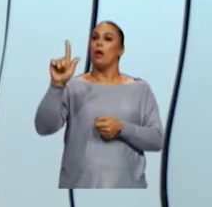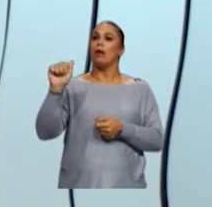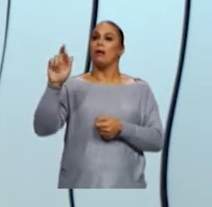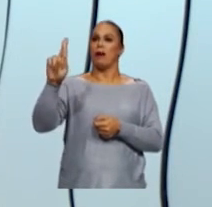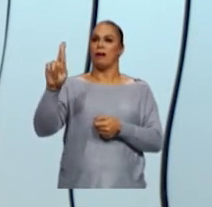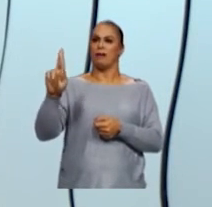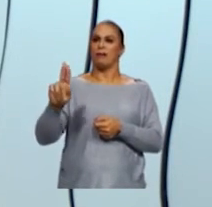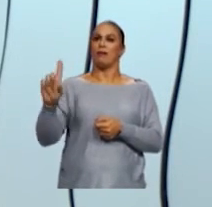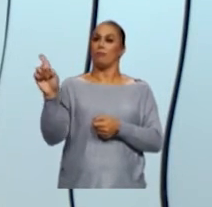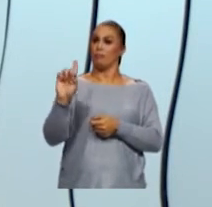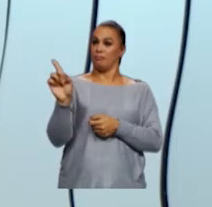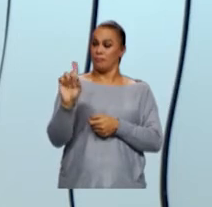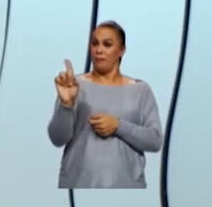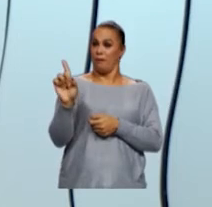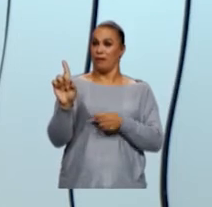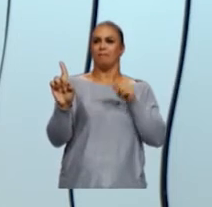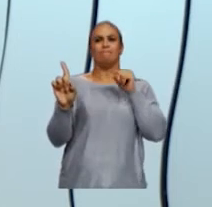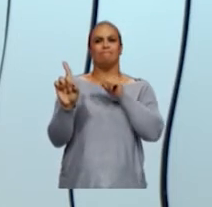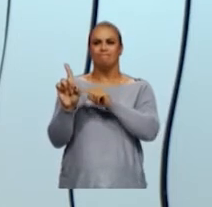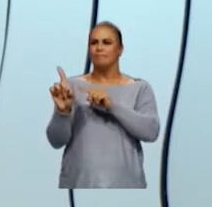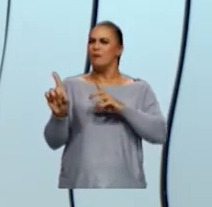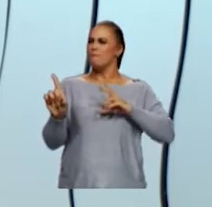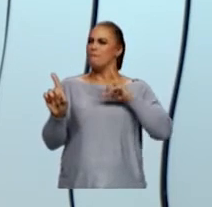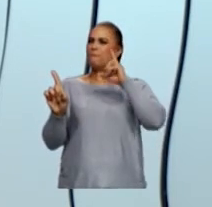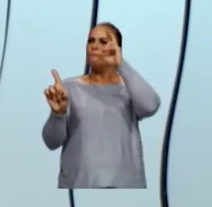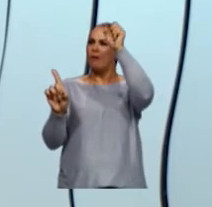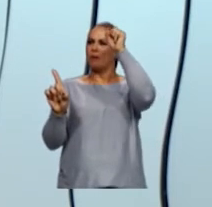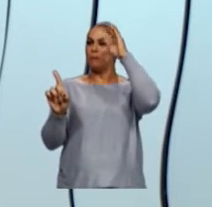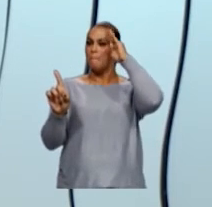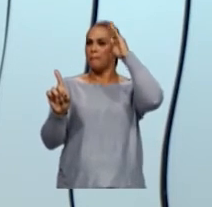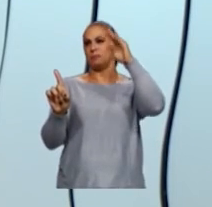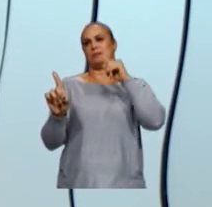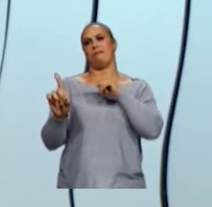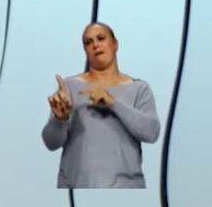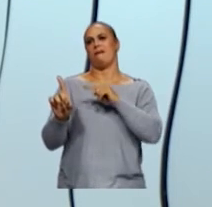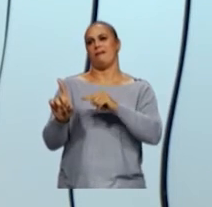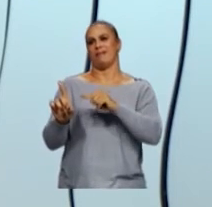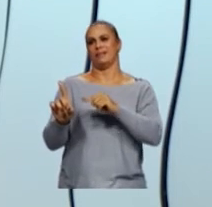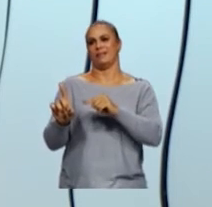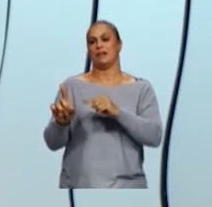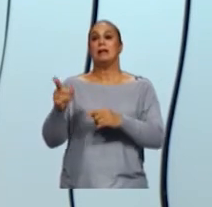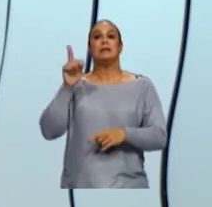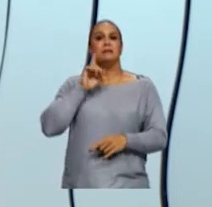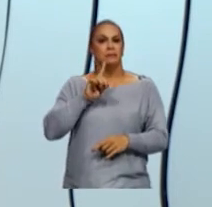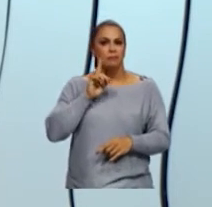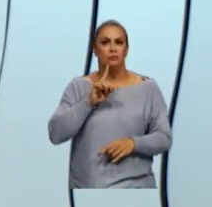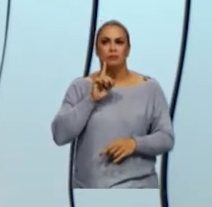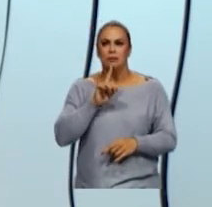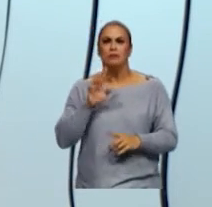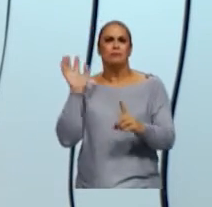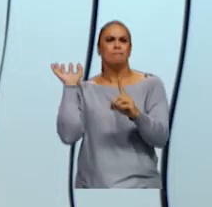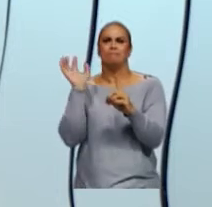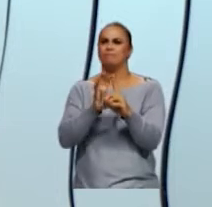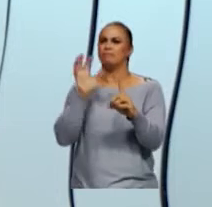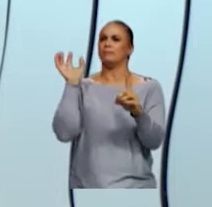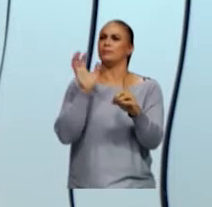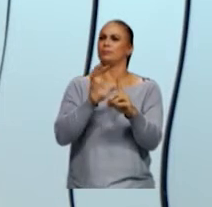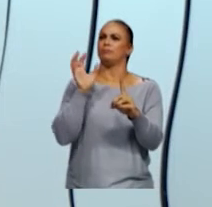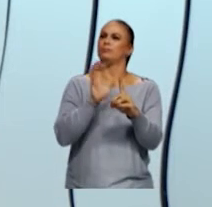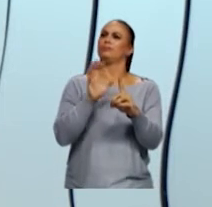no capitalismo financeiro os Estados Unidos como a principal nação aí e provavelmente vai continuar